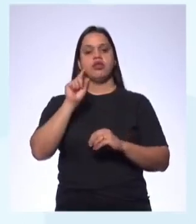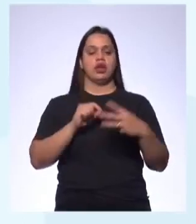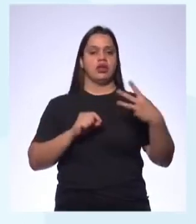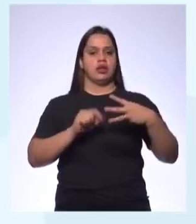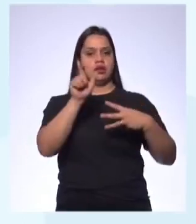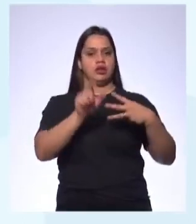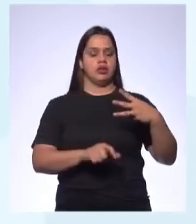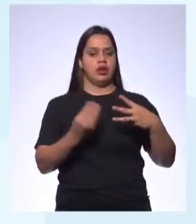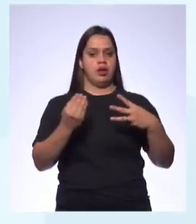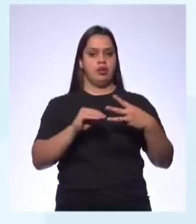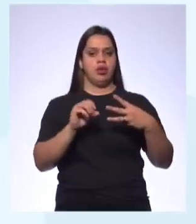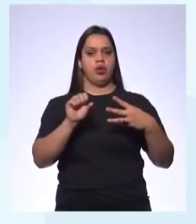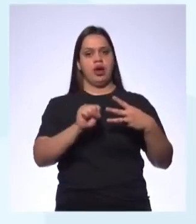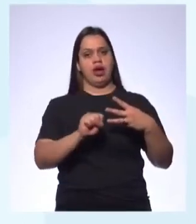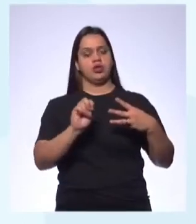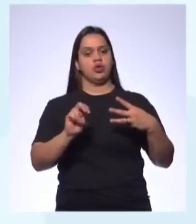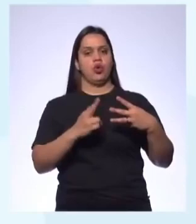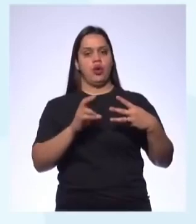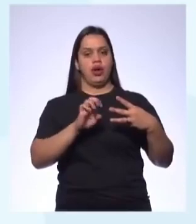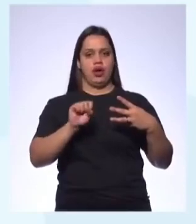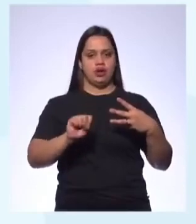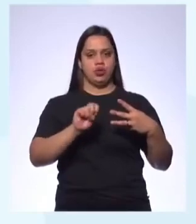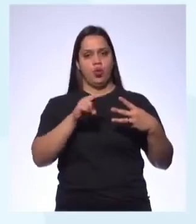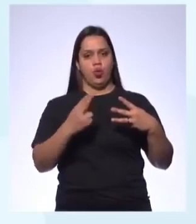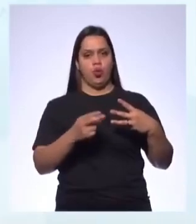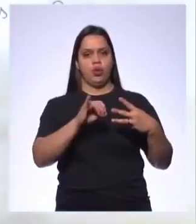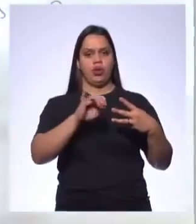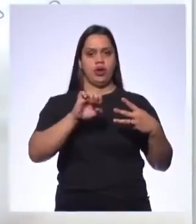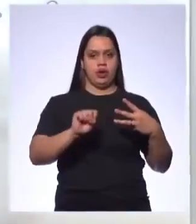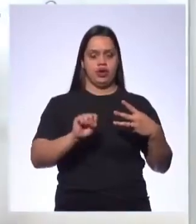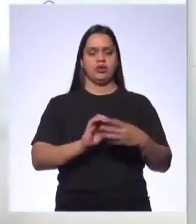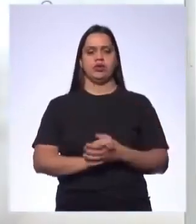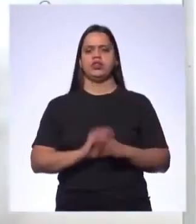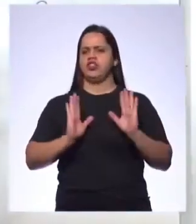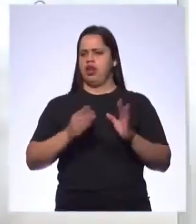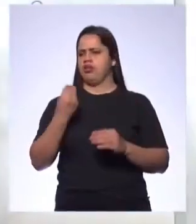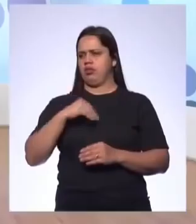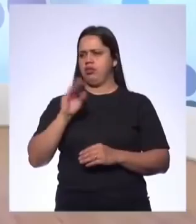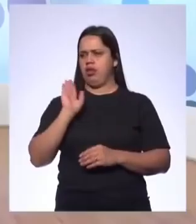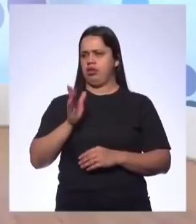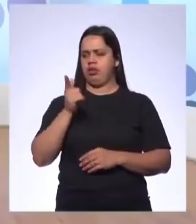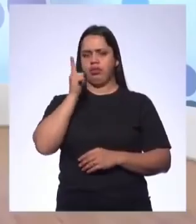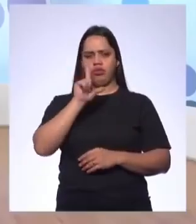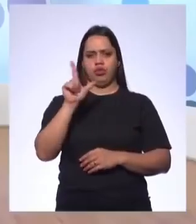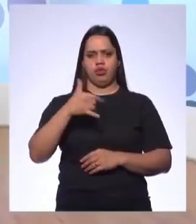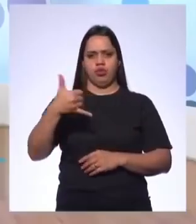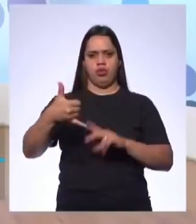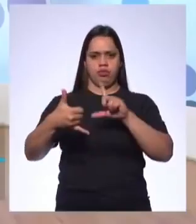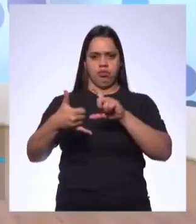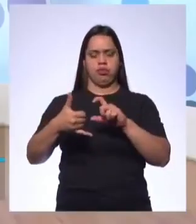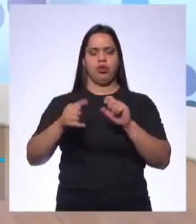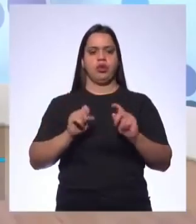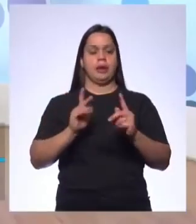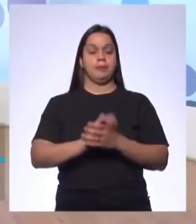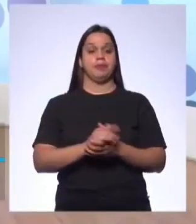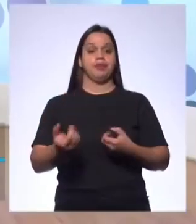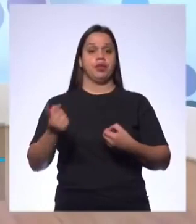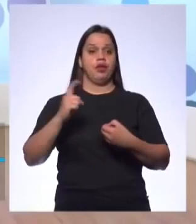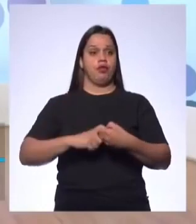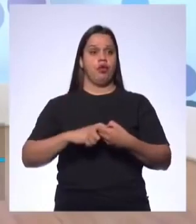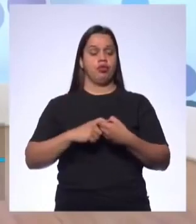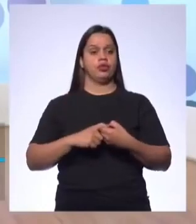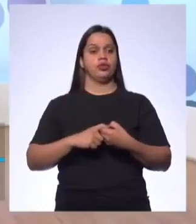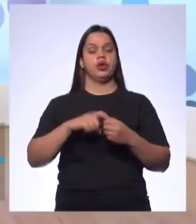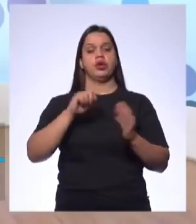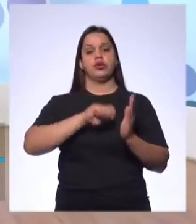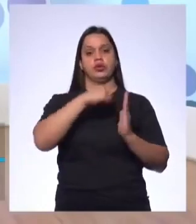gente acrescenta S, ES ou IES. Acho que deu tempo de dar um print aí, né? Acho que sim, espero que sim. Tá? Então, aqui voltando aqui para